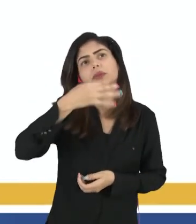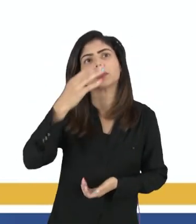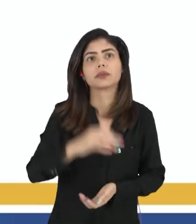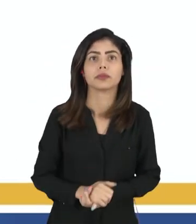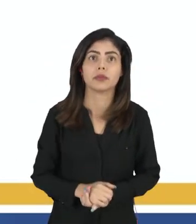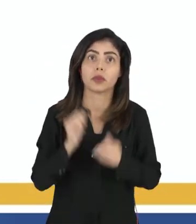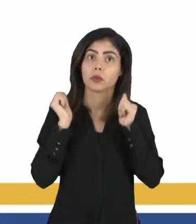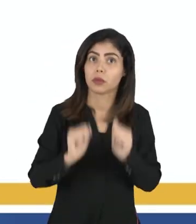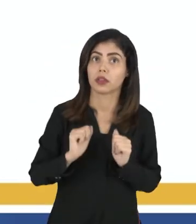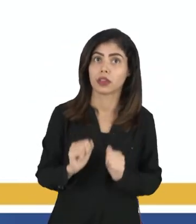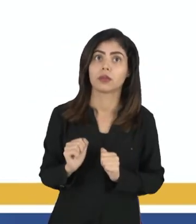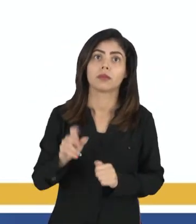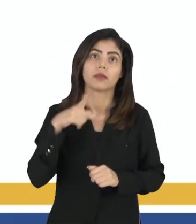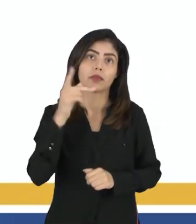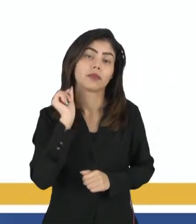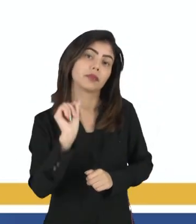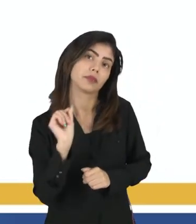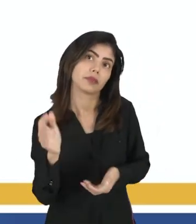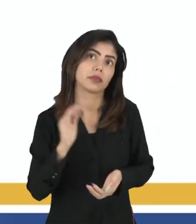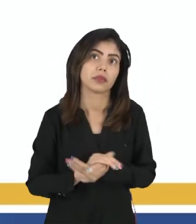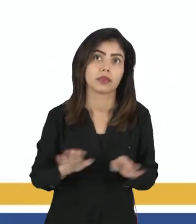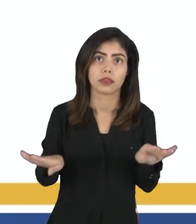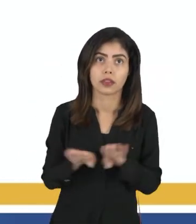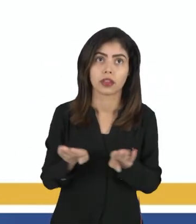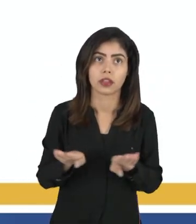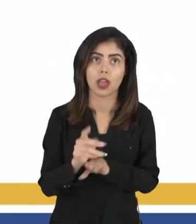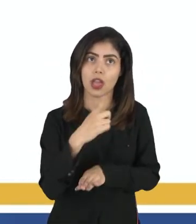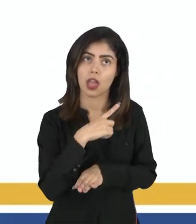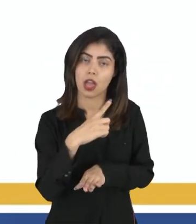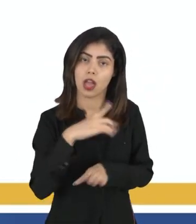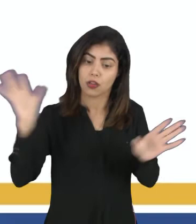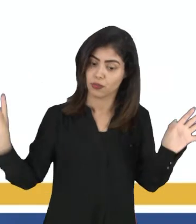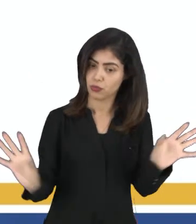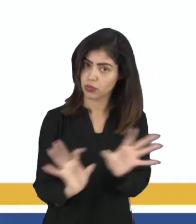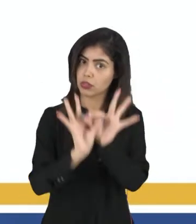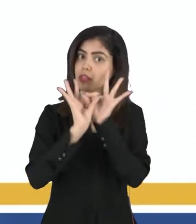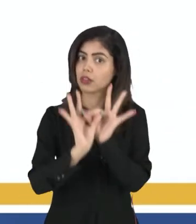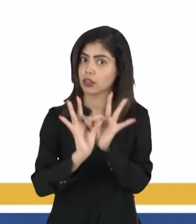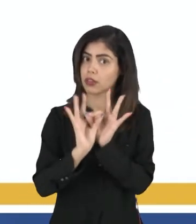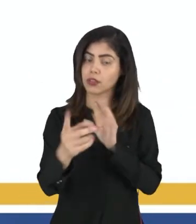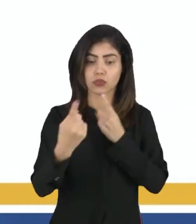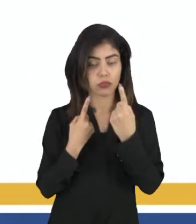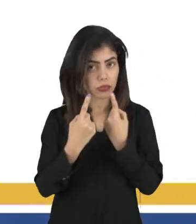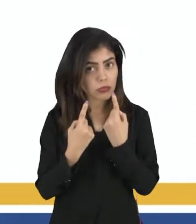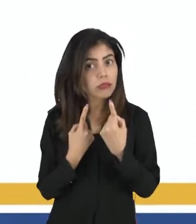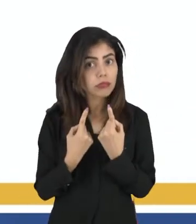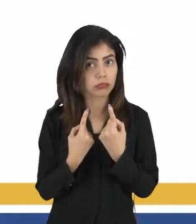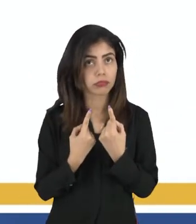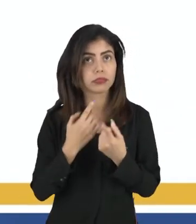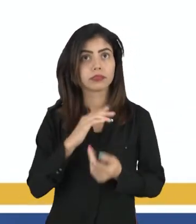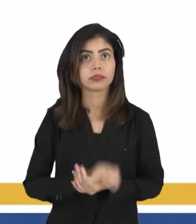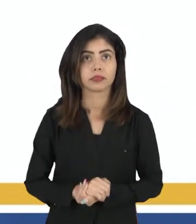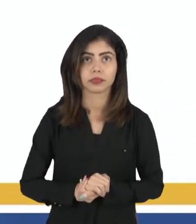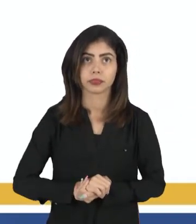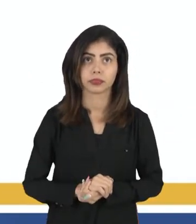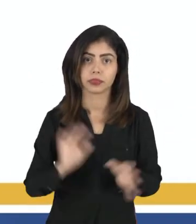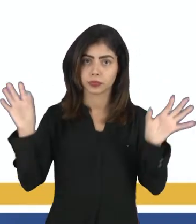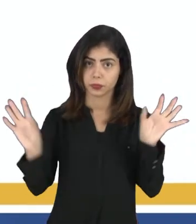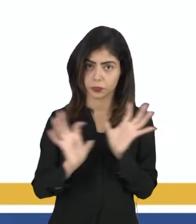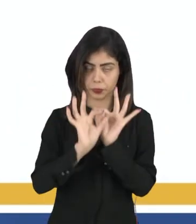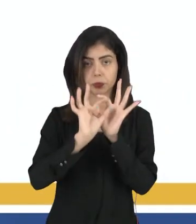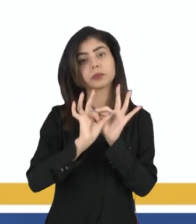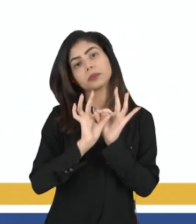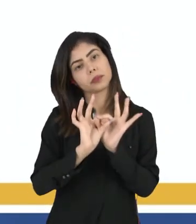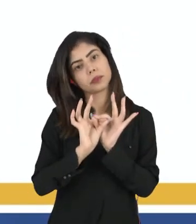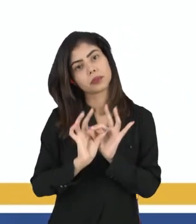opinião, podemos dizer também que se ocupam os conectores do discurso, tá? Estes